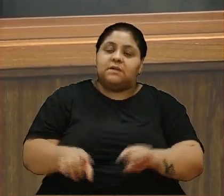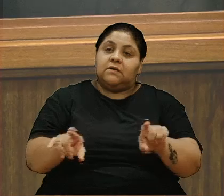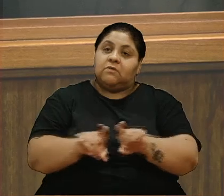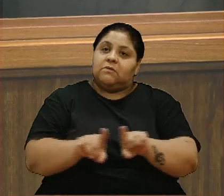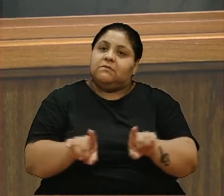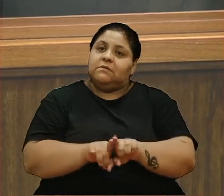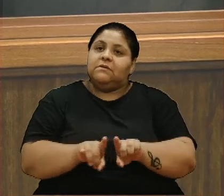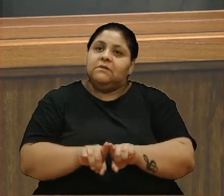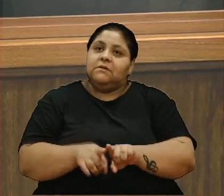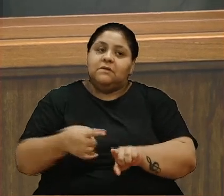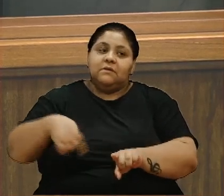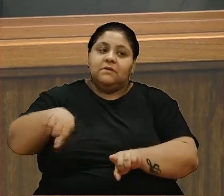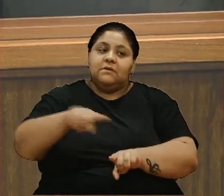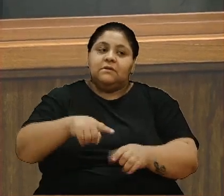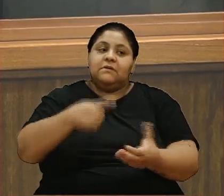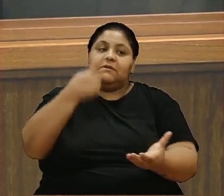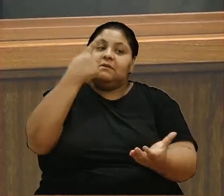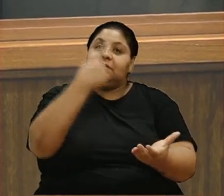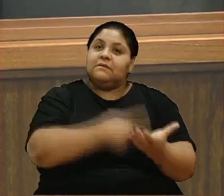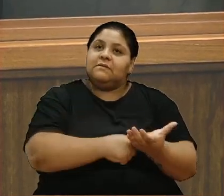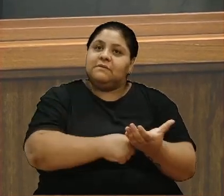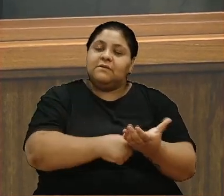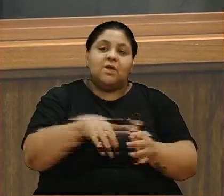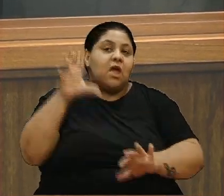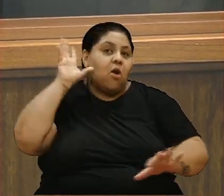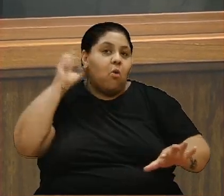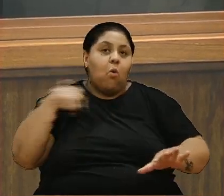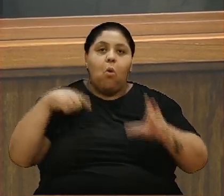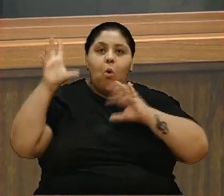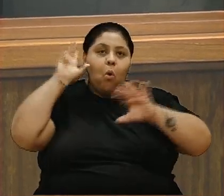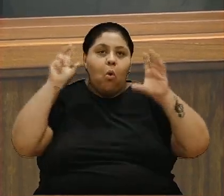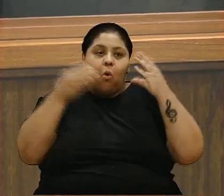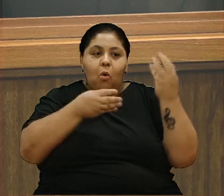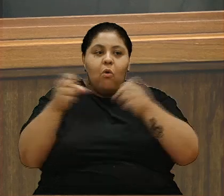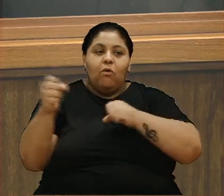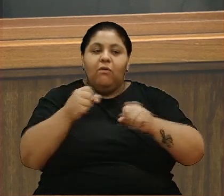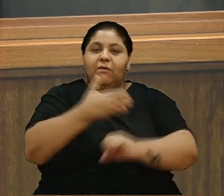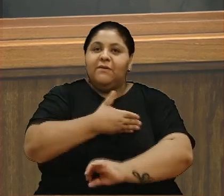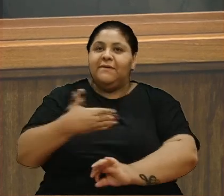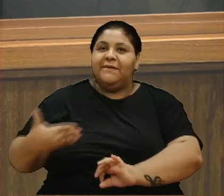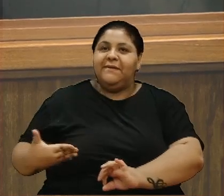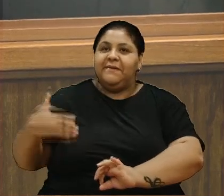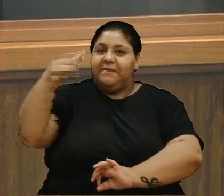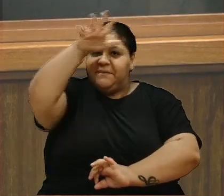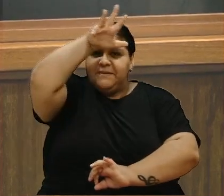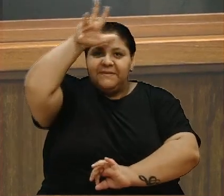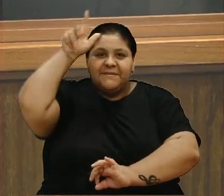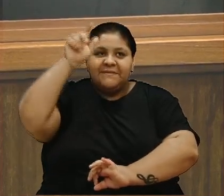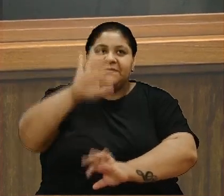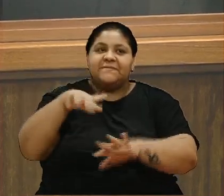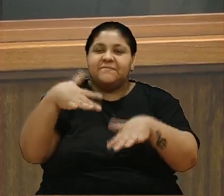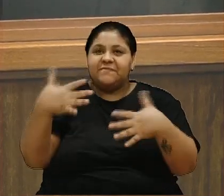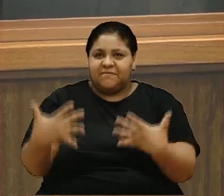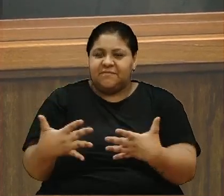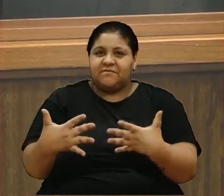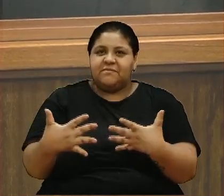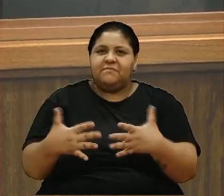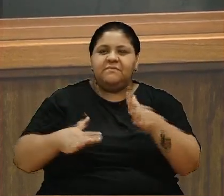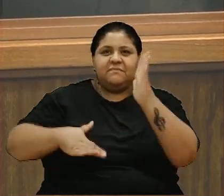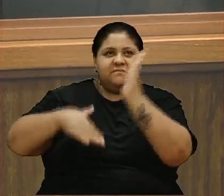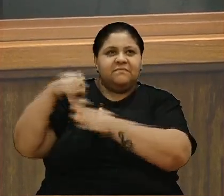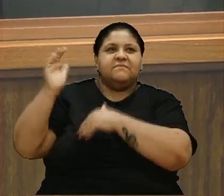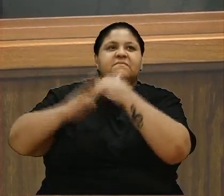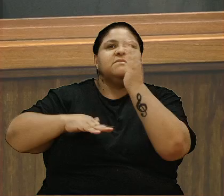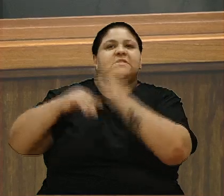judicializar, que daí a gente cumpre. Eu ouço muito isso do poder público municipal. Então, é uma prática